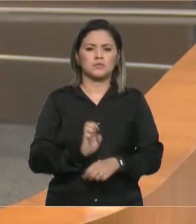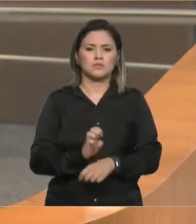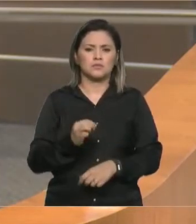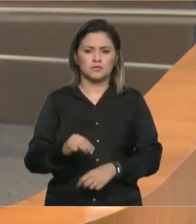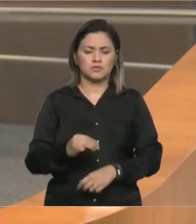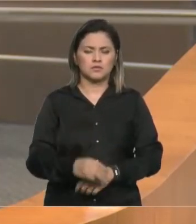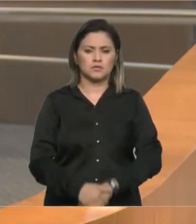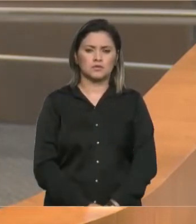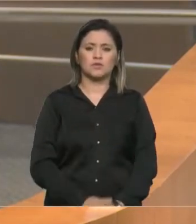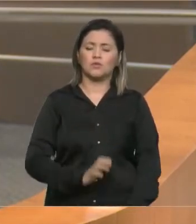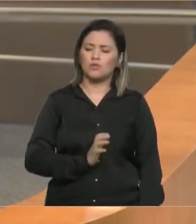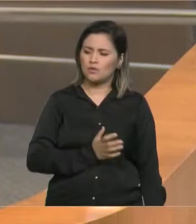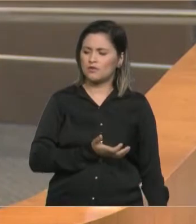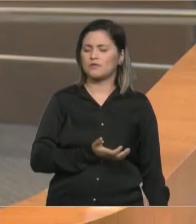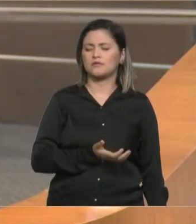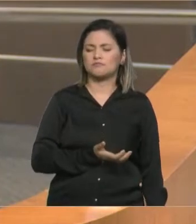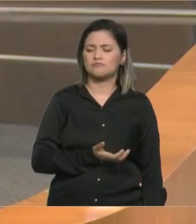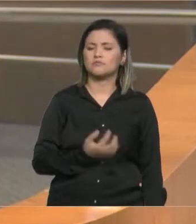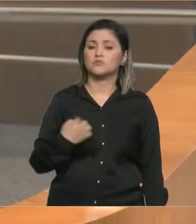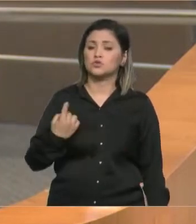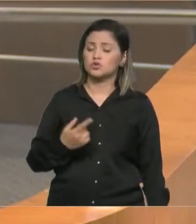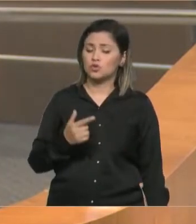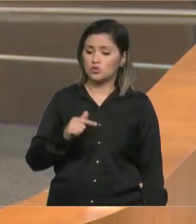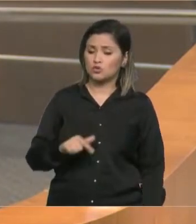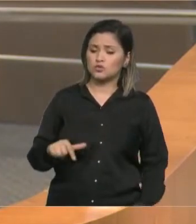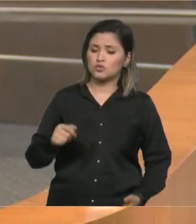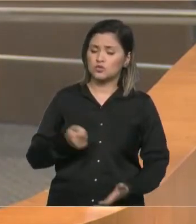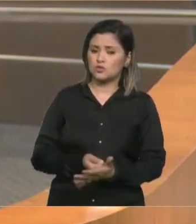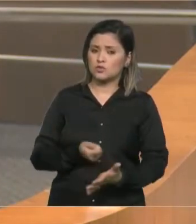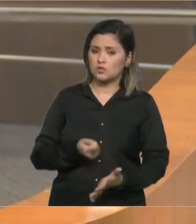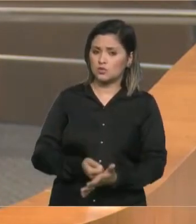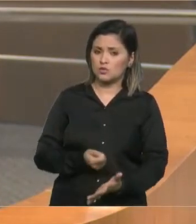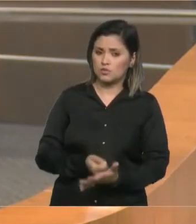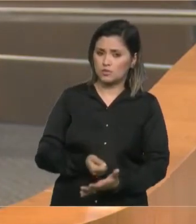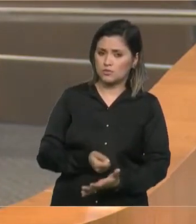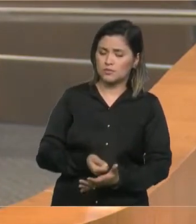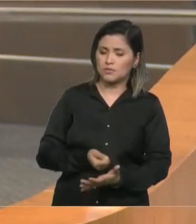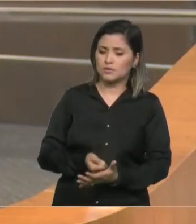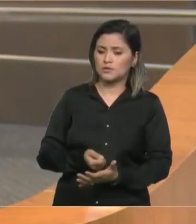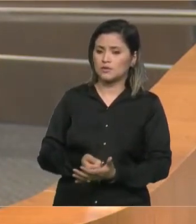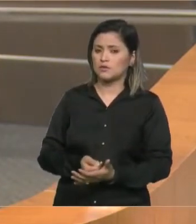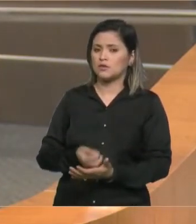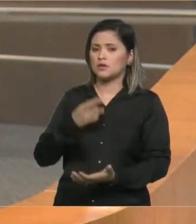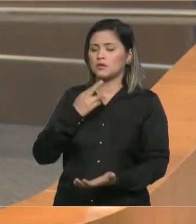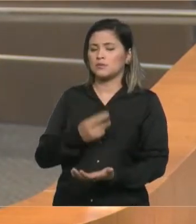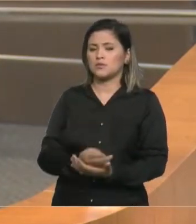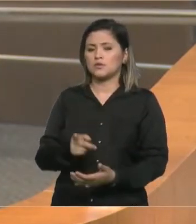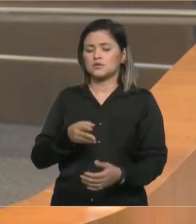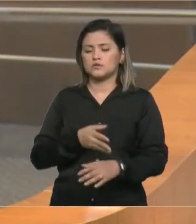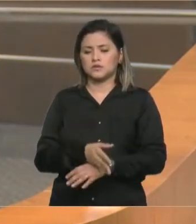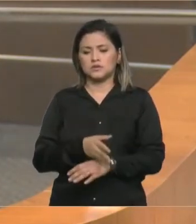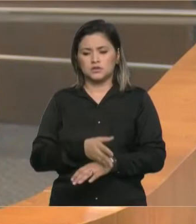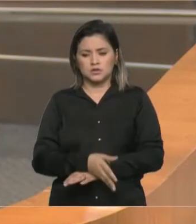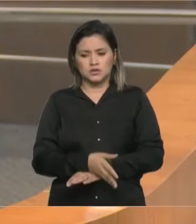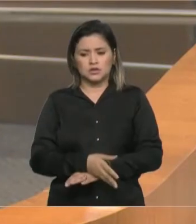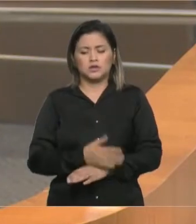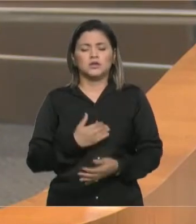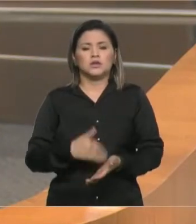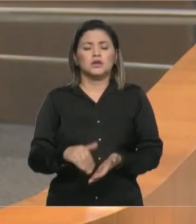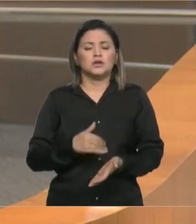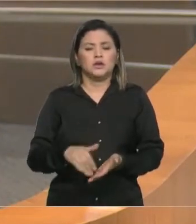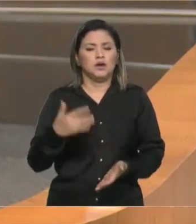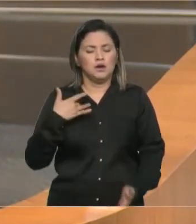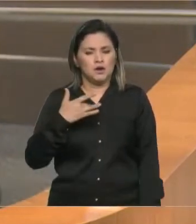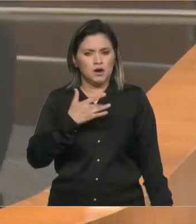verdadeiro absurdo. Vamos continuar cobrando, vamos cobrar o resultado dessas visitas, e a Secretaria de Saúde